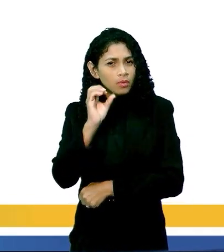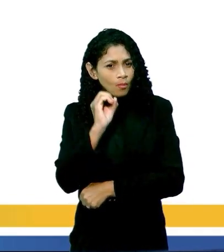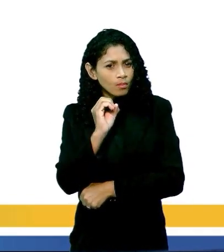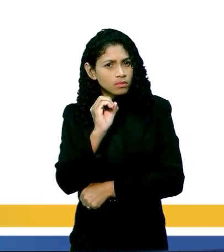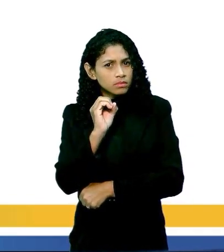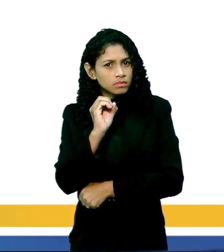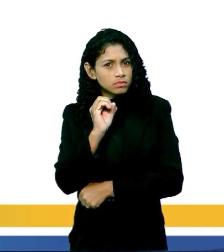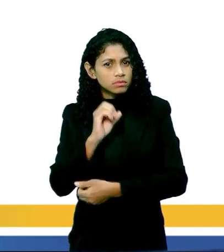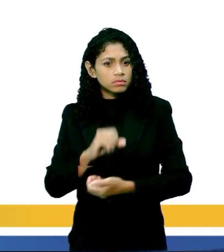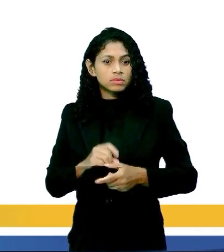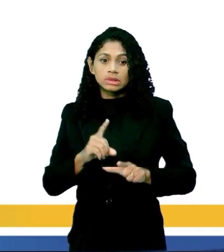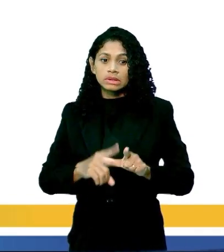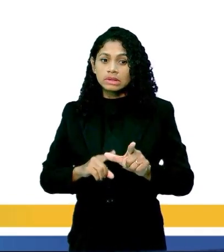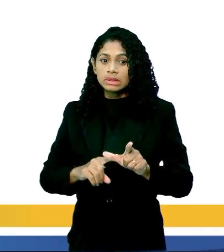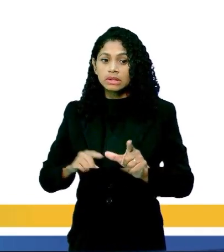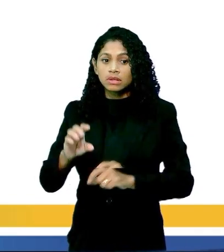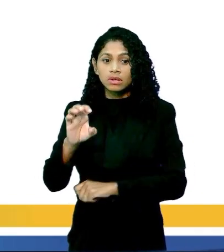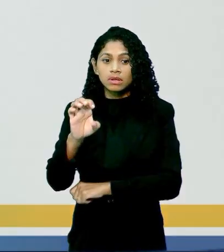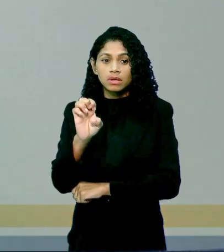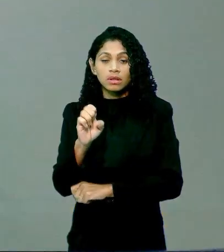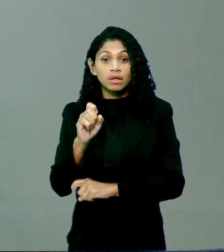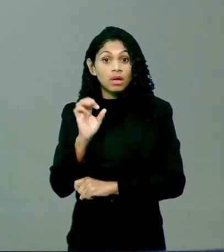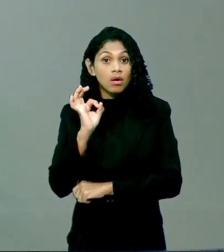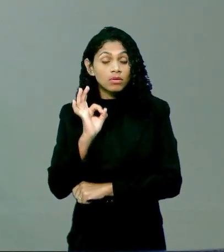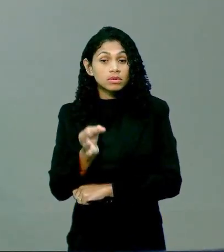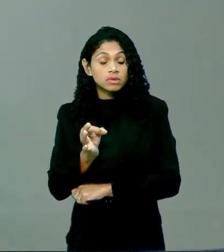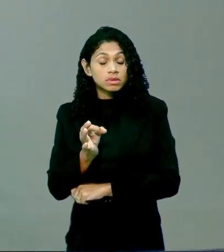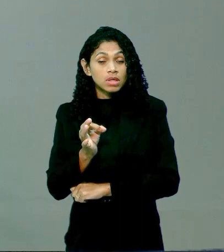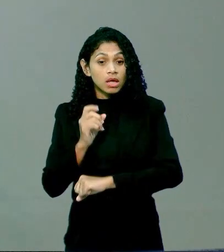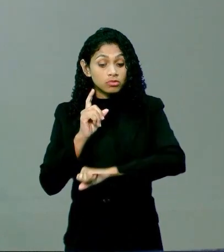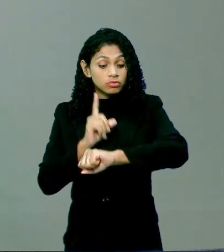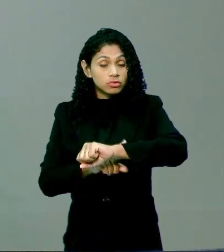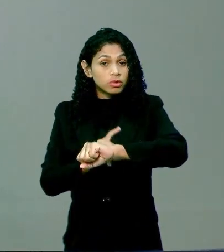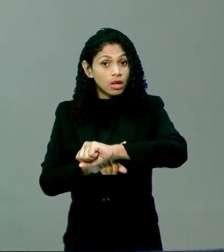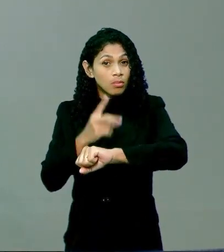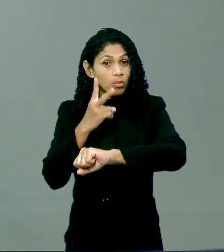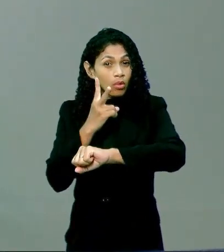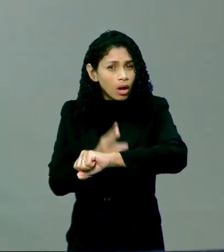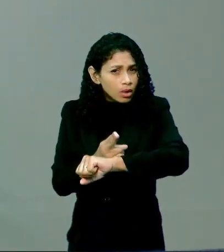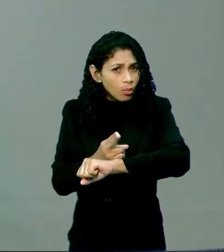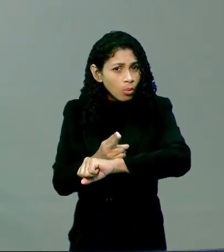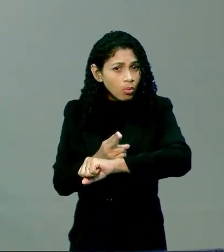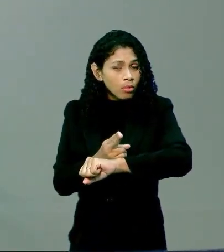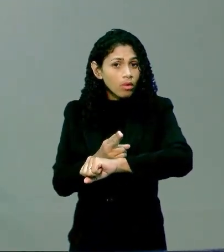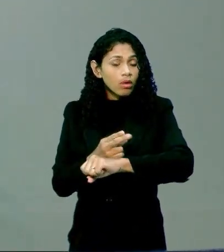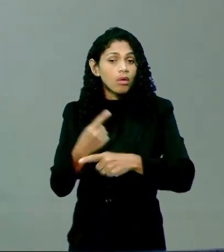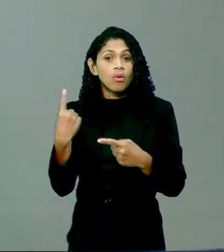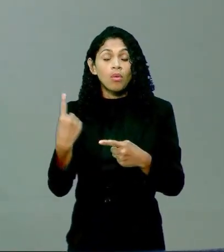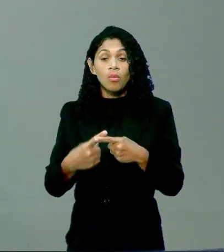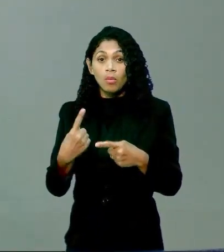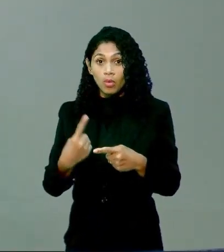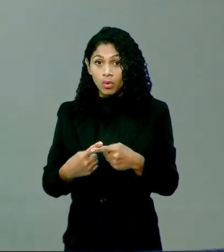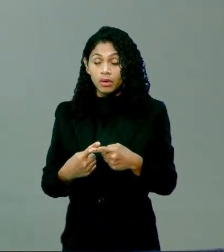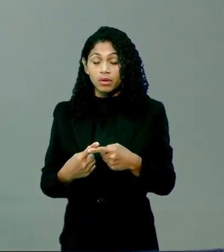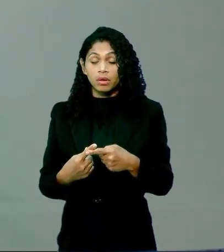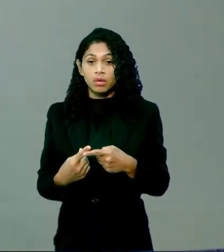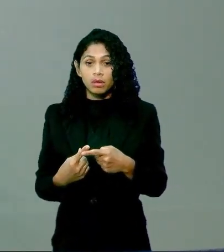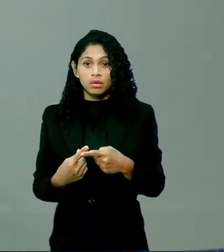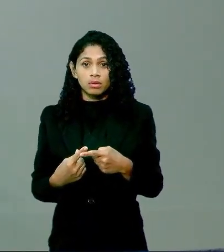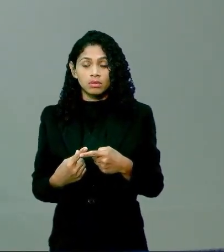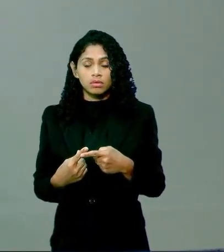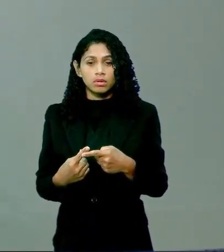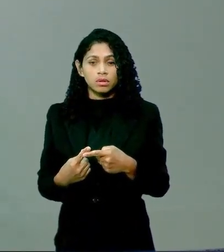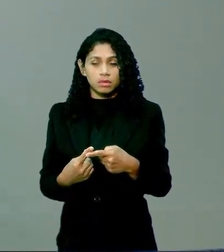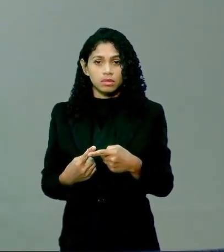letra E, em tempos iguais. Por que vai chegar em tempos iguais? Como acabei de comentar, quando se fala de um corpo em queda livre, ele é submetido